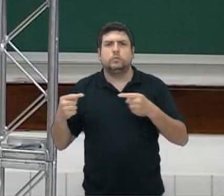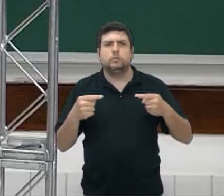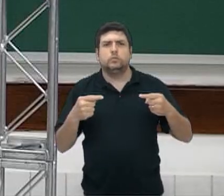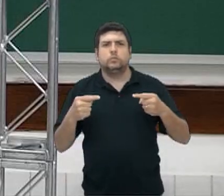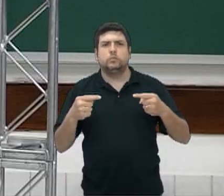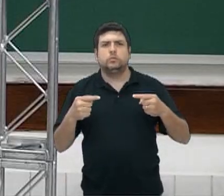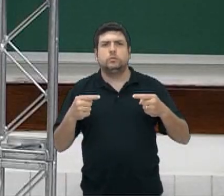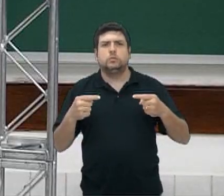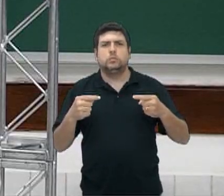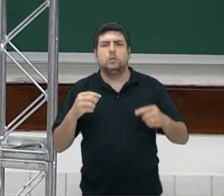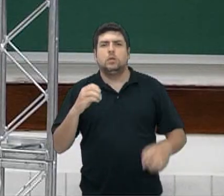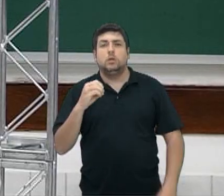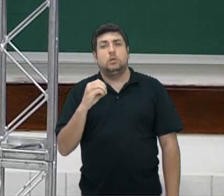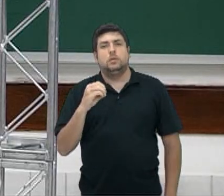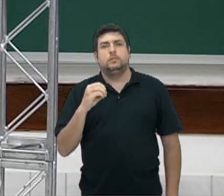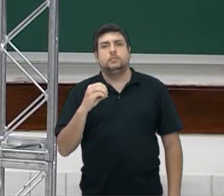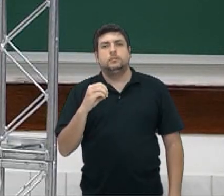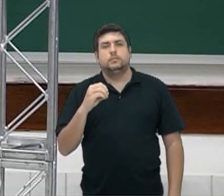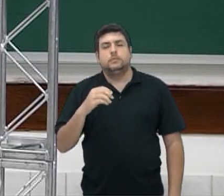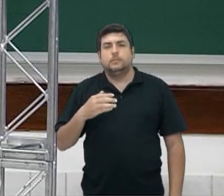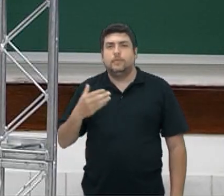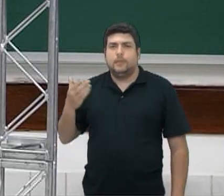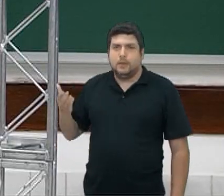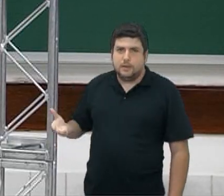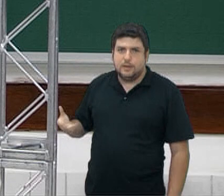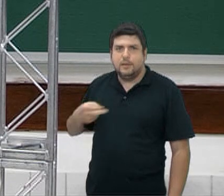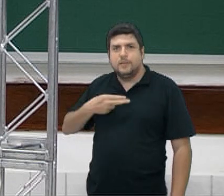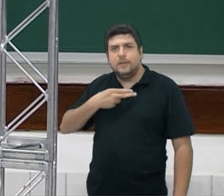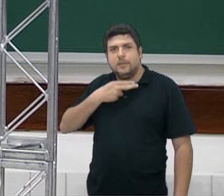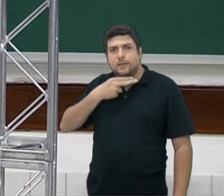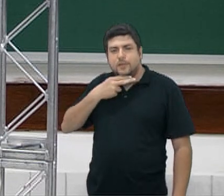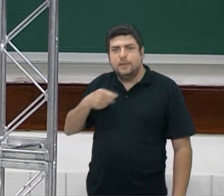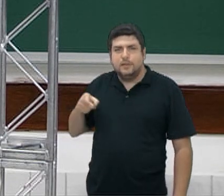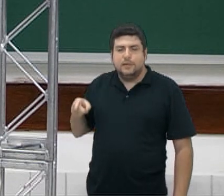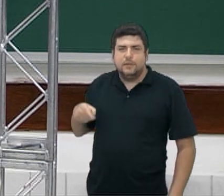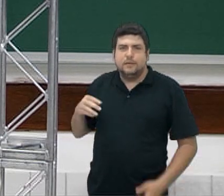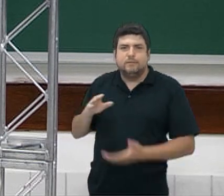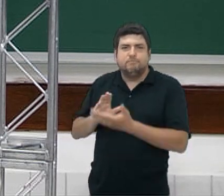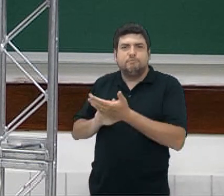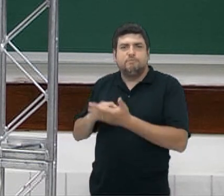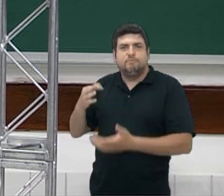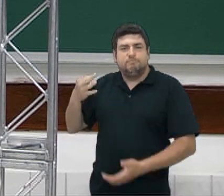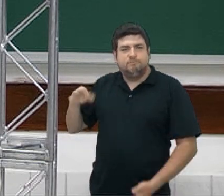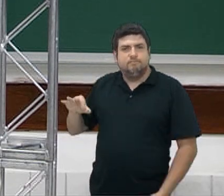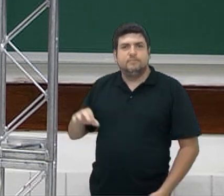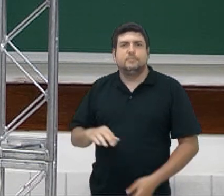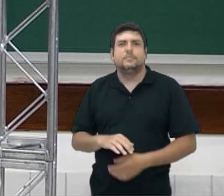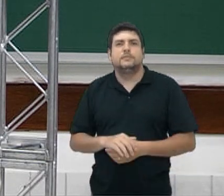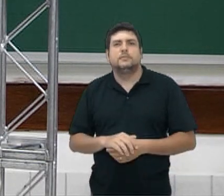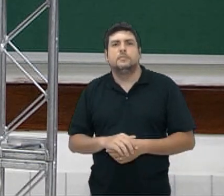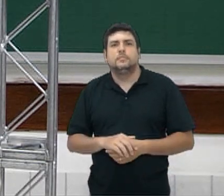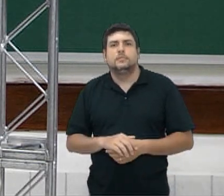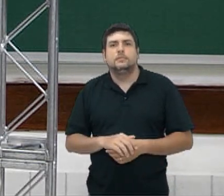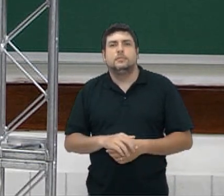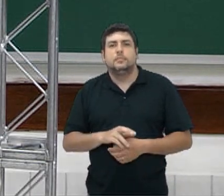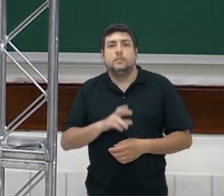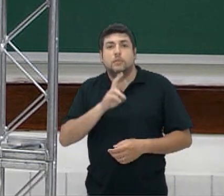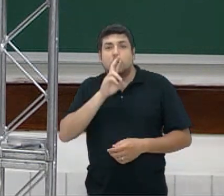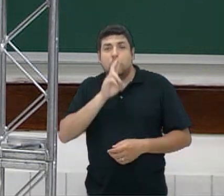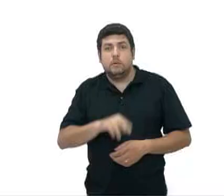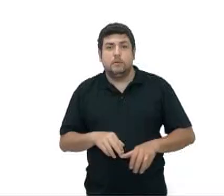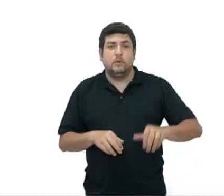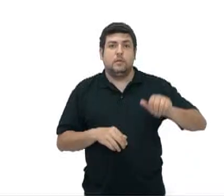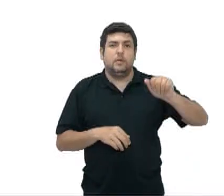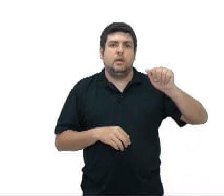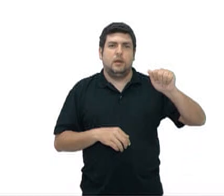Certo? Então, o nosso amigo, nosso netinho Gonofredo, ele está correto, sim. Então, vejam, quem assinalou a alternativa A aí